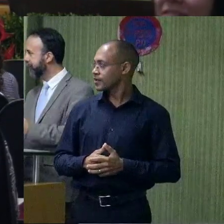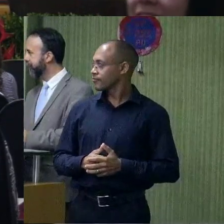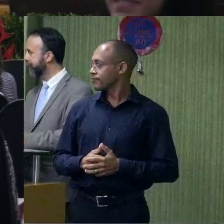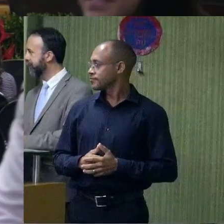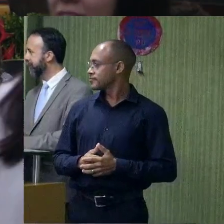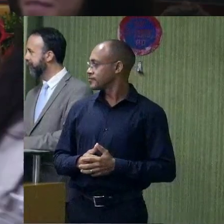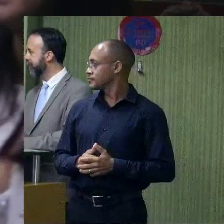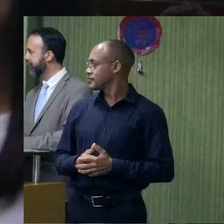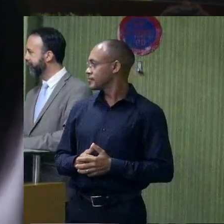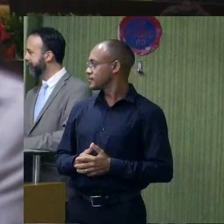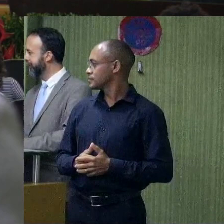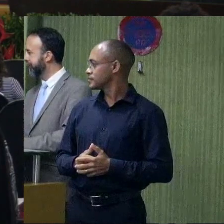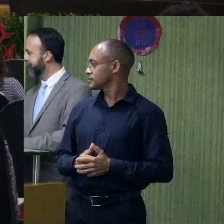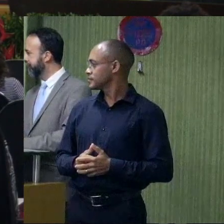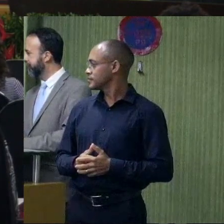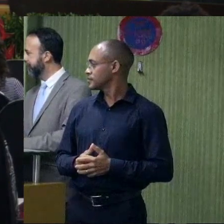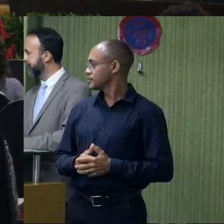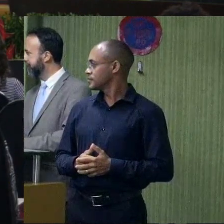do